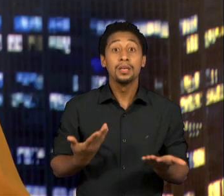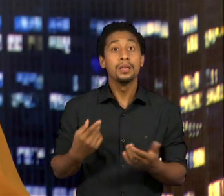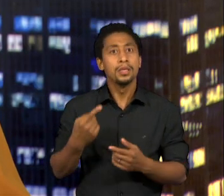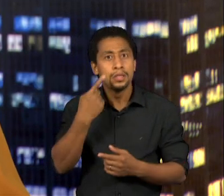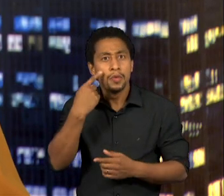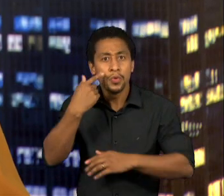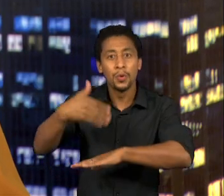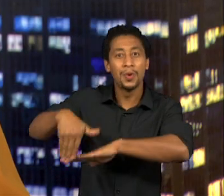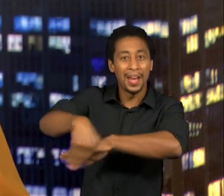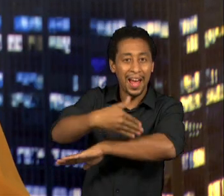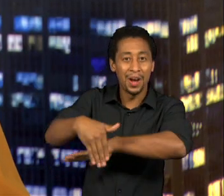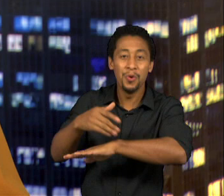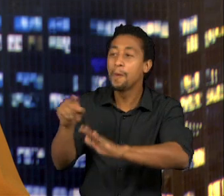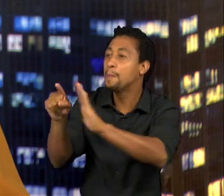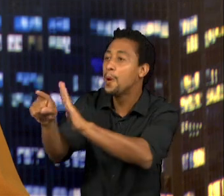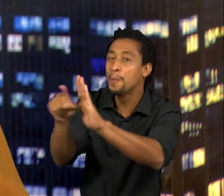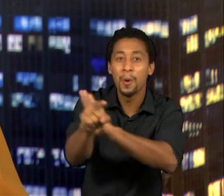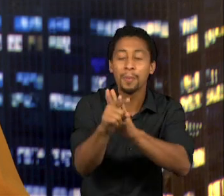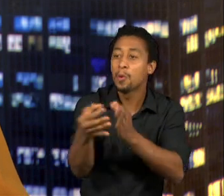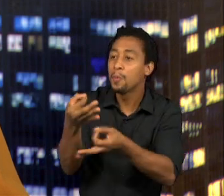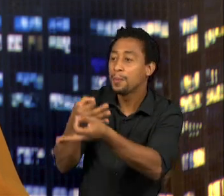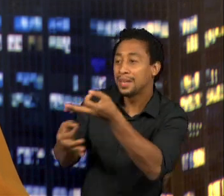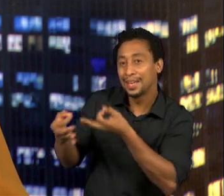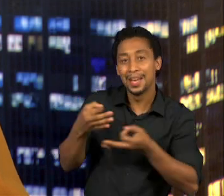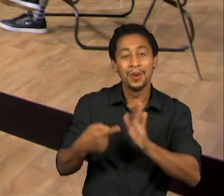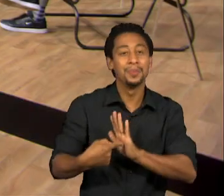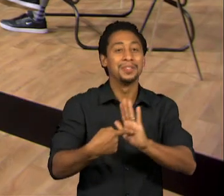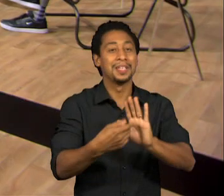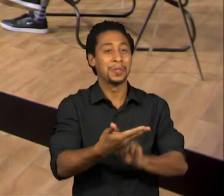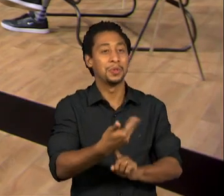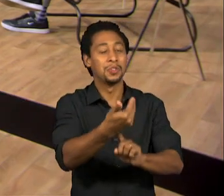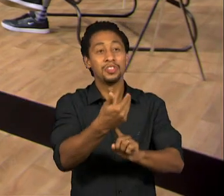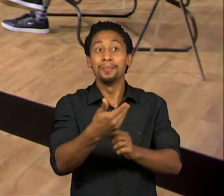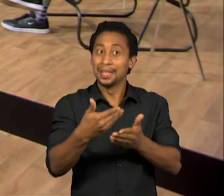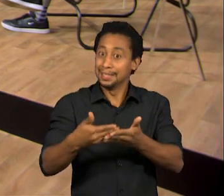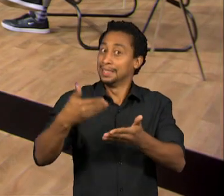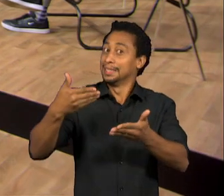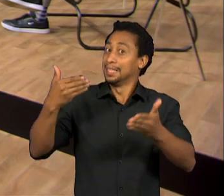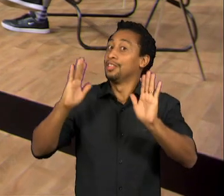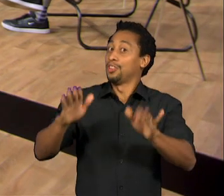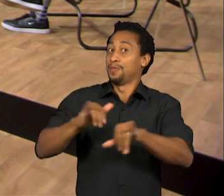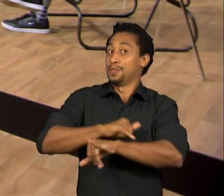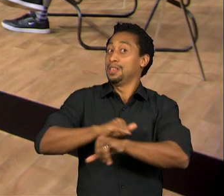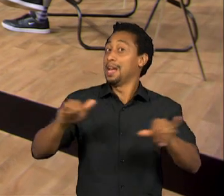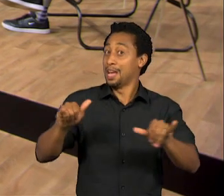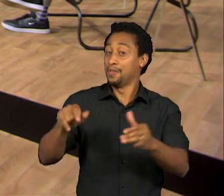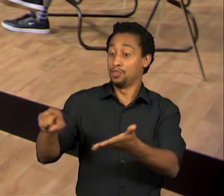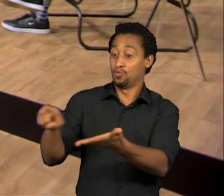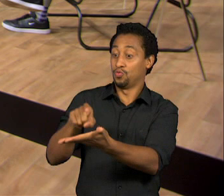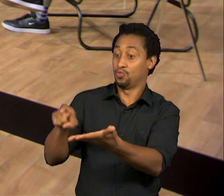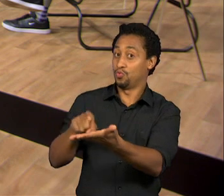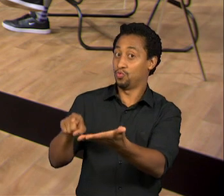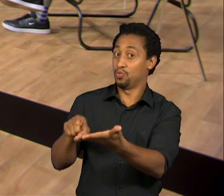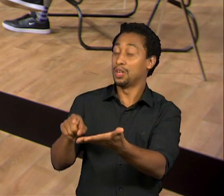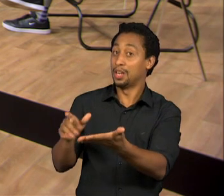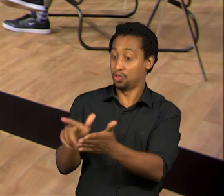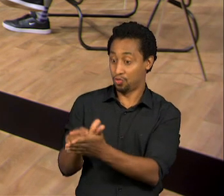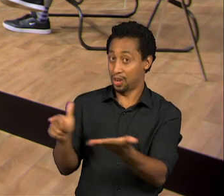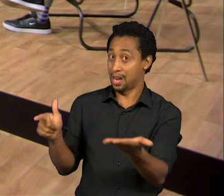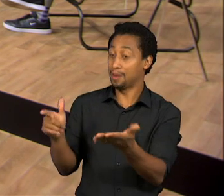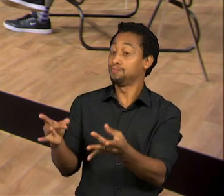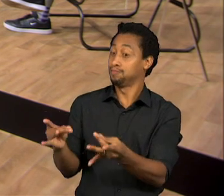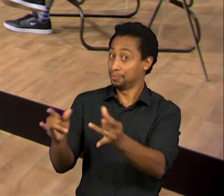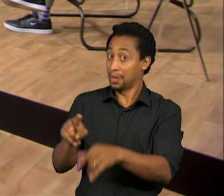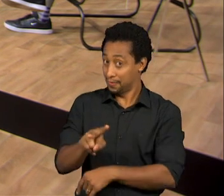das novas plataformas, novas tecnologias. Há quanto tempo ouvimos essa previsão, não é? O jornal impresso que deve acabar. Verdade que muitos